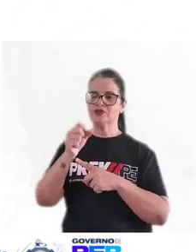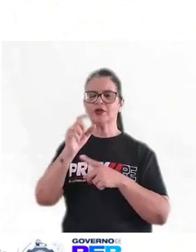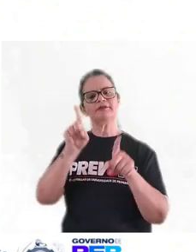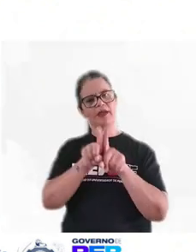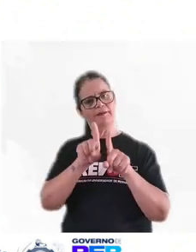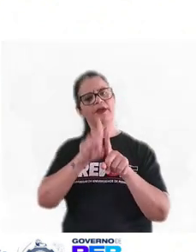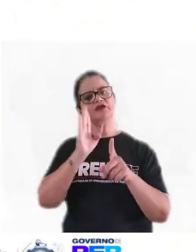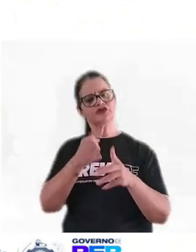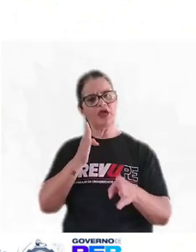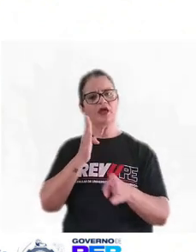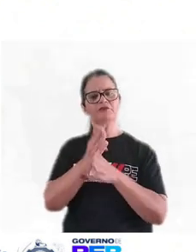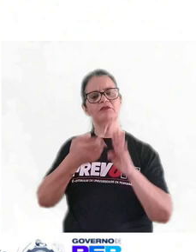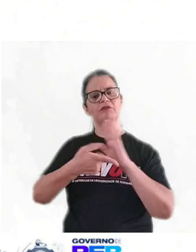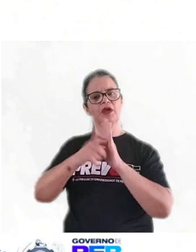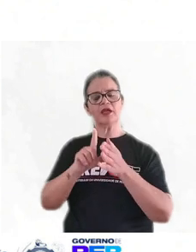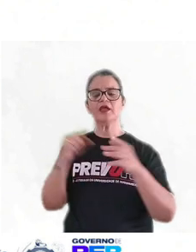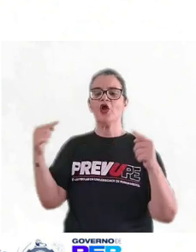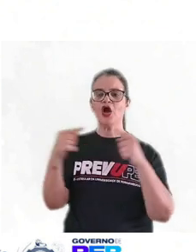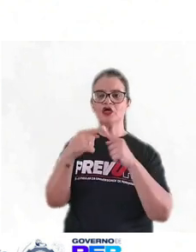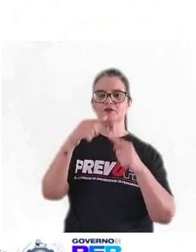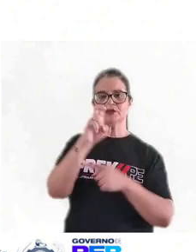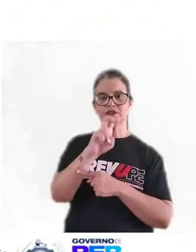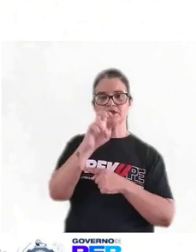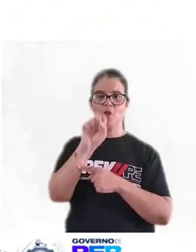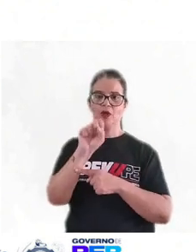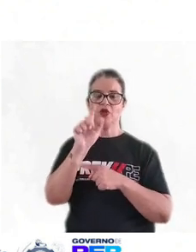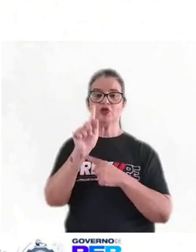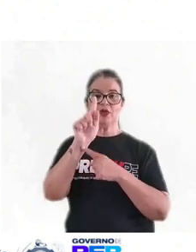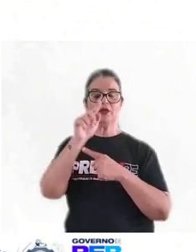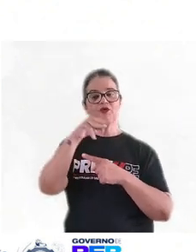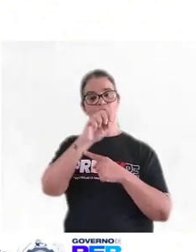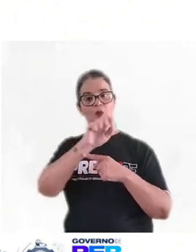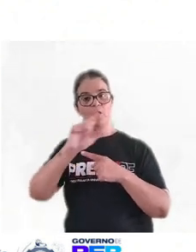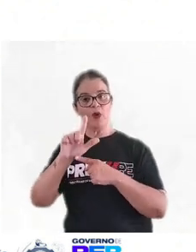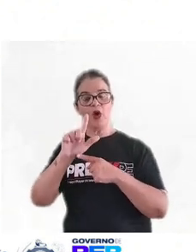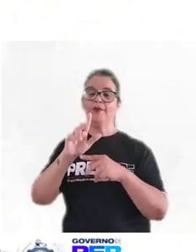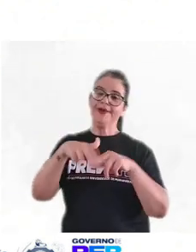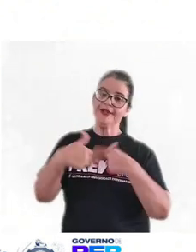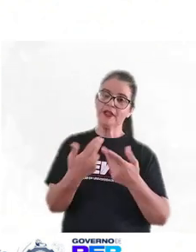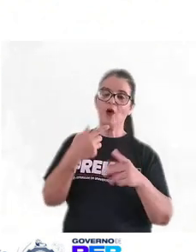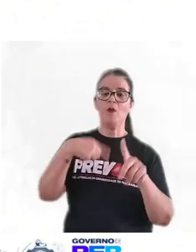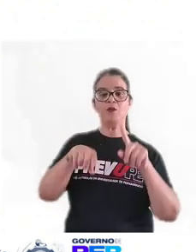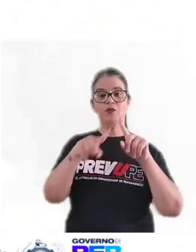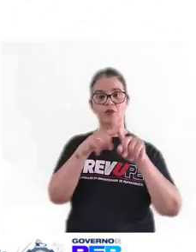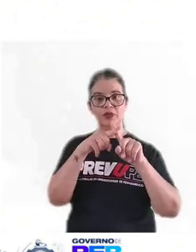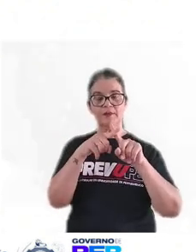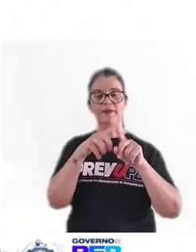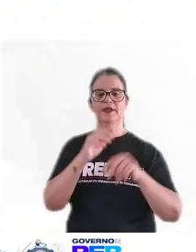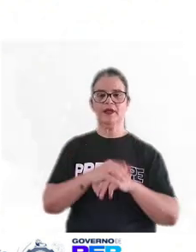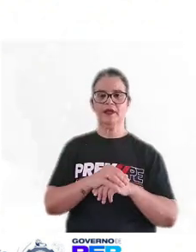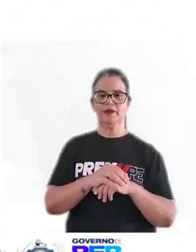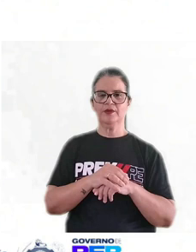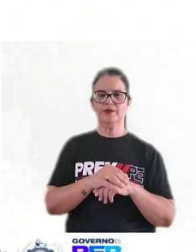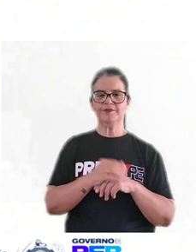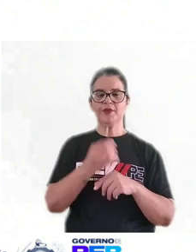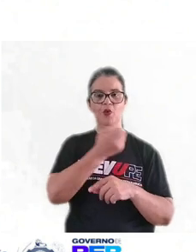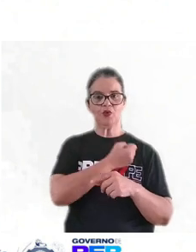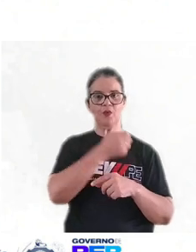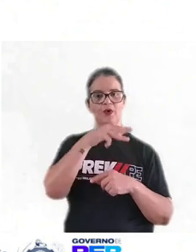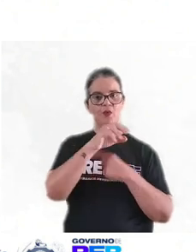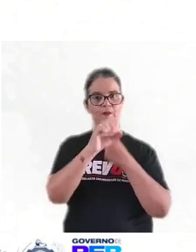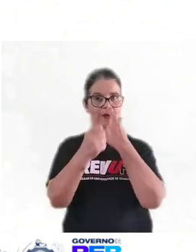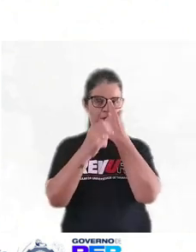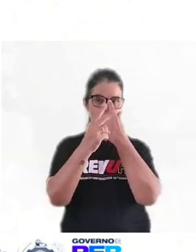sódio, que nós também já determinamos previamente, que corresponde a 58 gramas por mol. Então, multiplicando